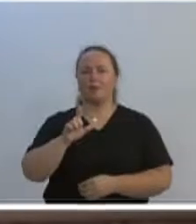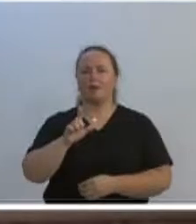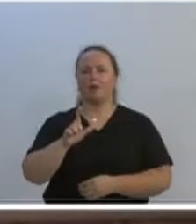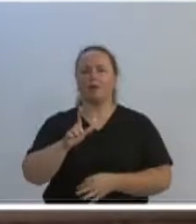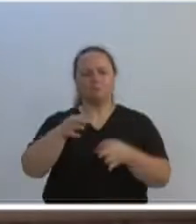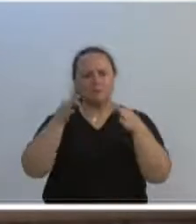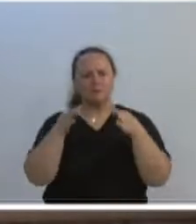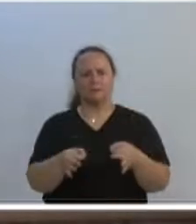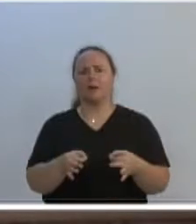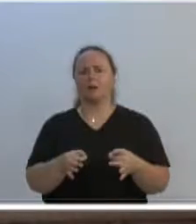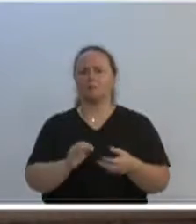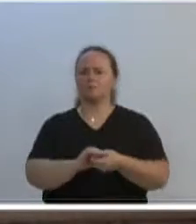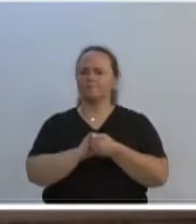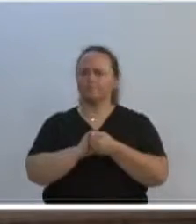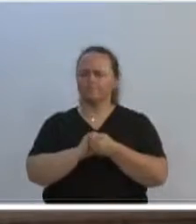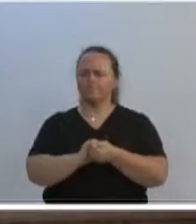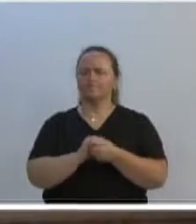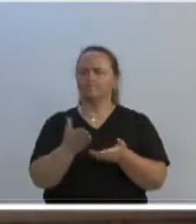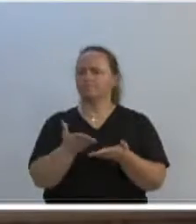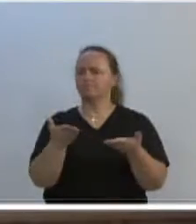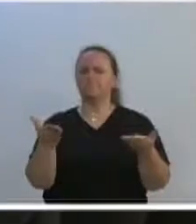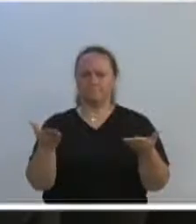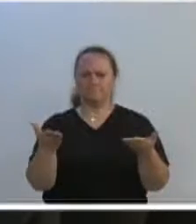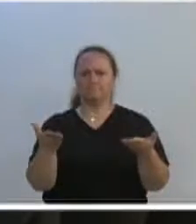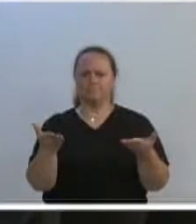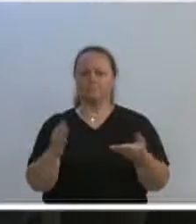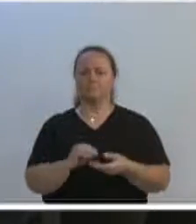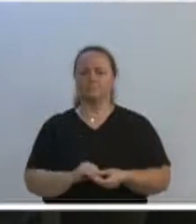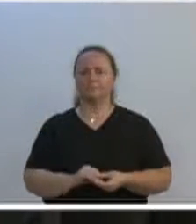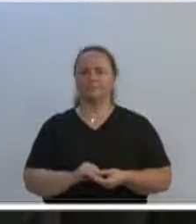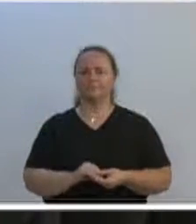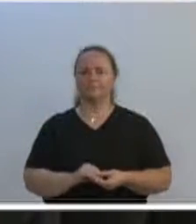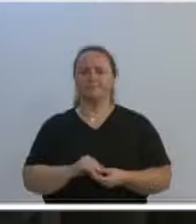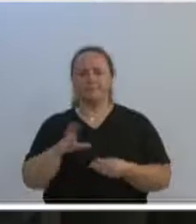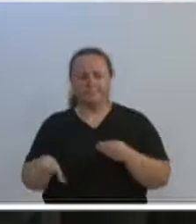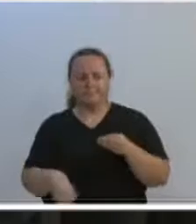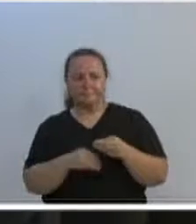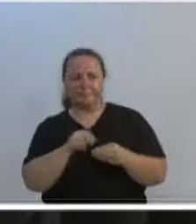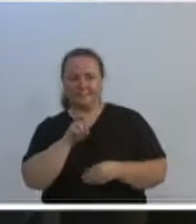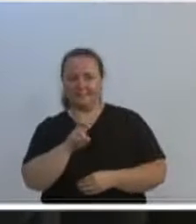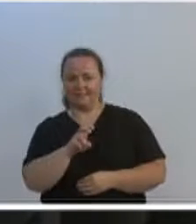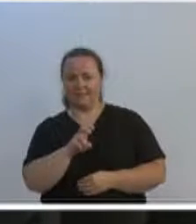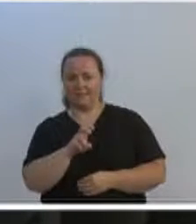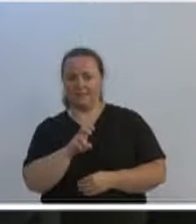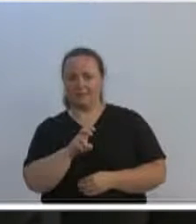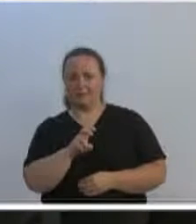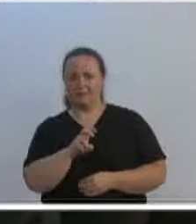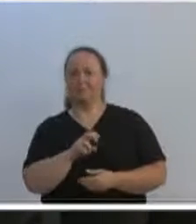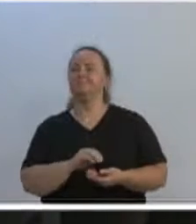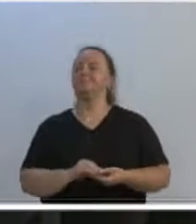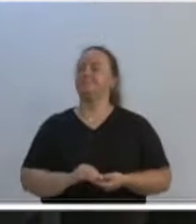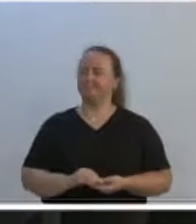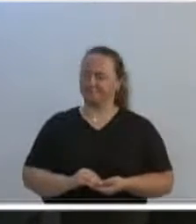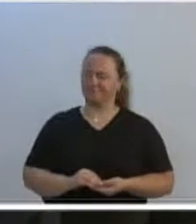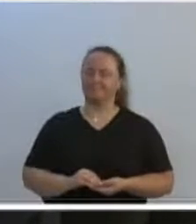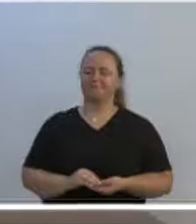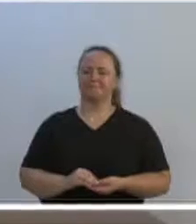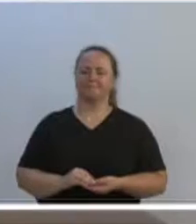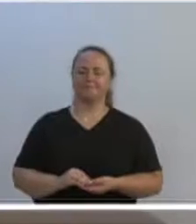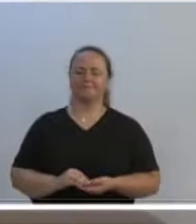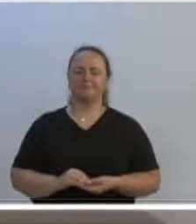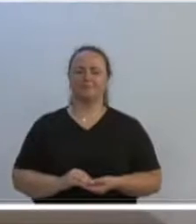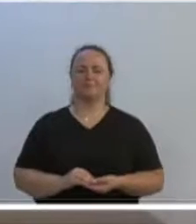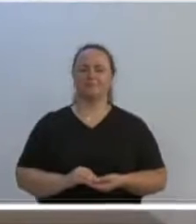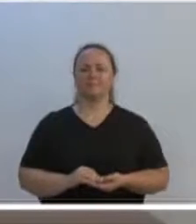seu discurso. Vossa Excelência me concede mais 5 minutos, por gentileza? Mais 5 minutos.